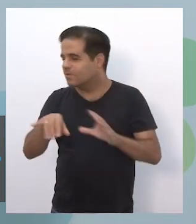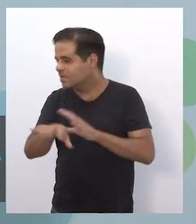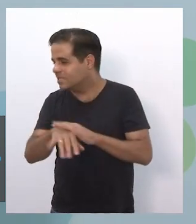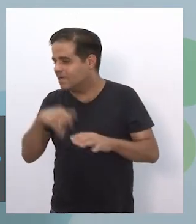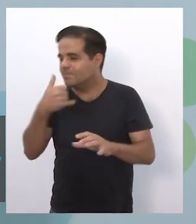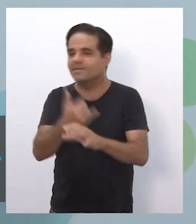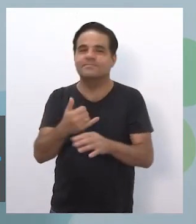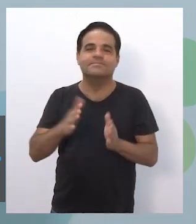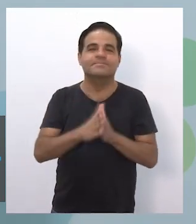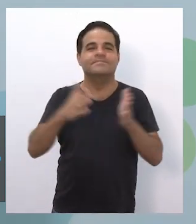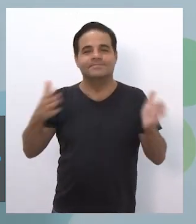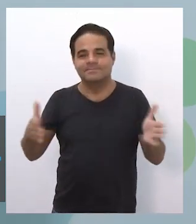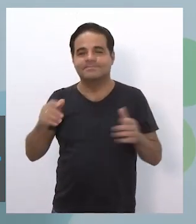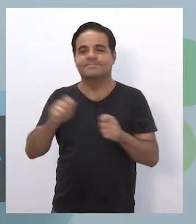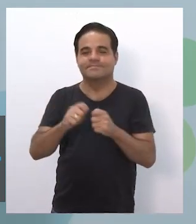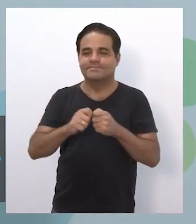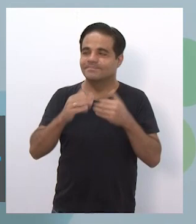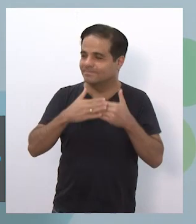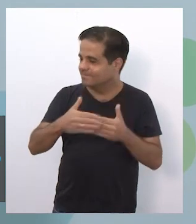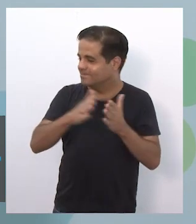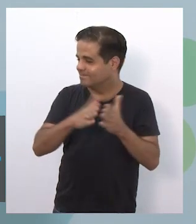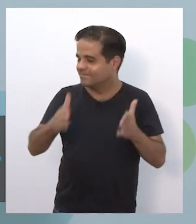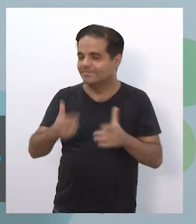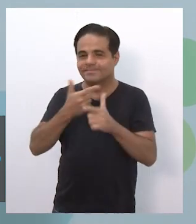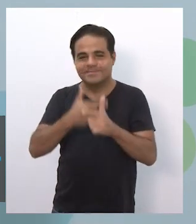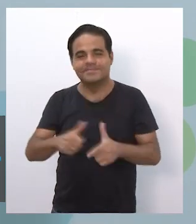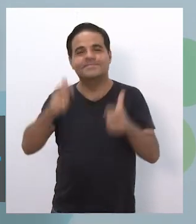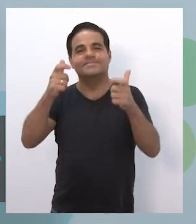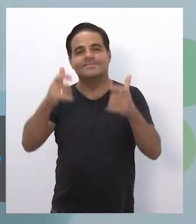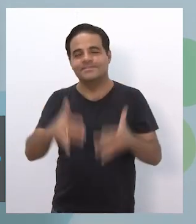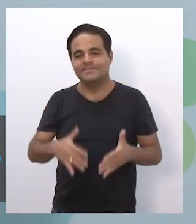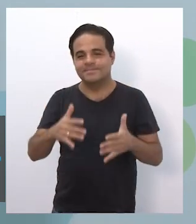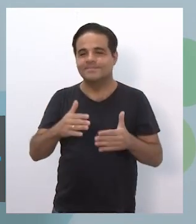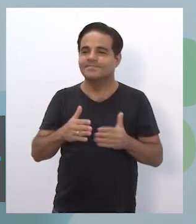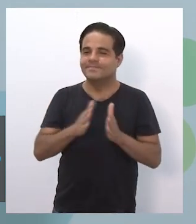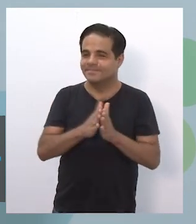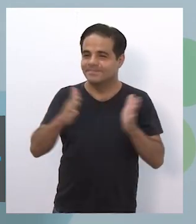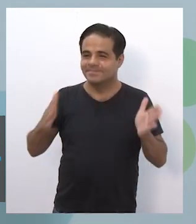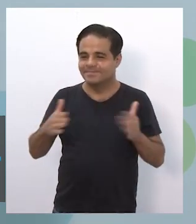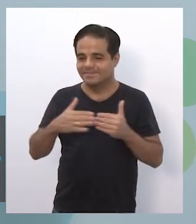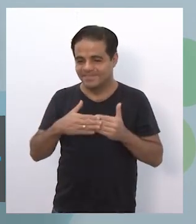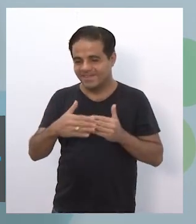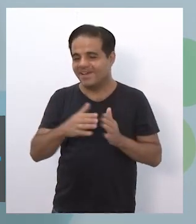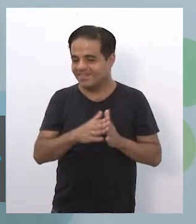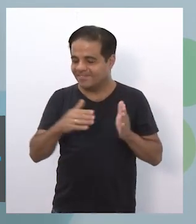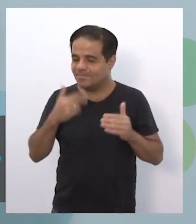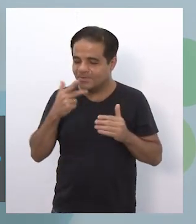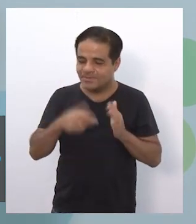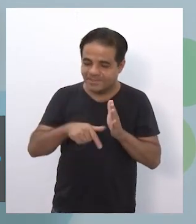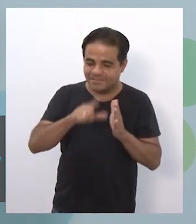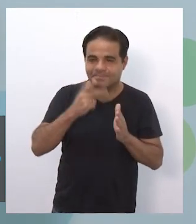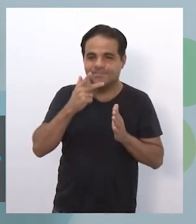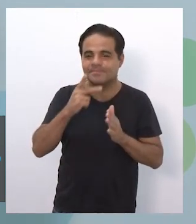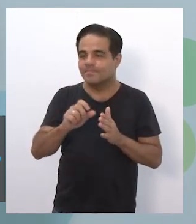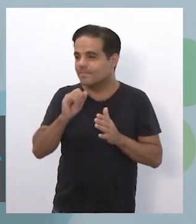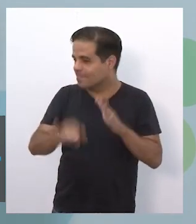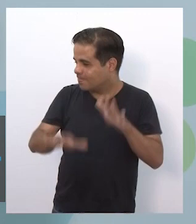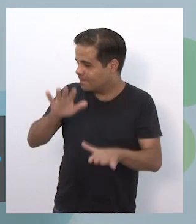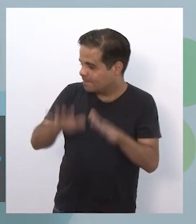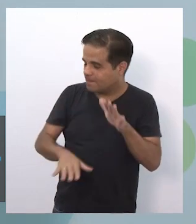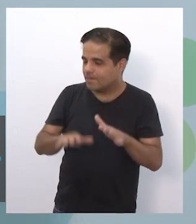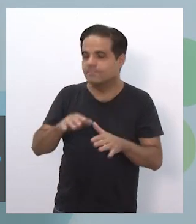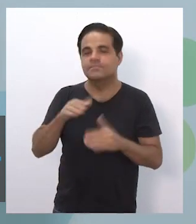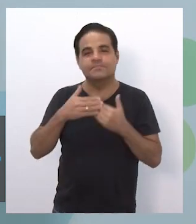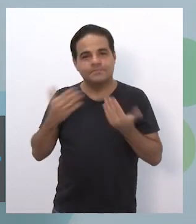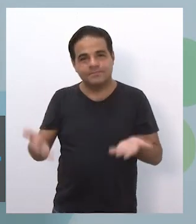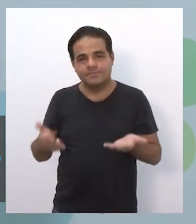subir vídeos, etc. e tal, sem problema nenhum. Agora, se você pegar um i3 de uma geração mais antiga, provavelmente você vai